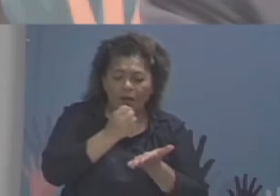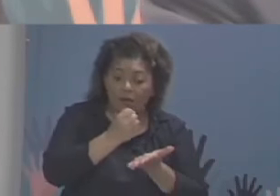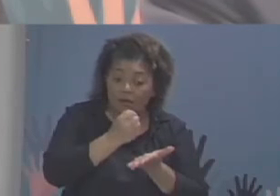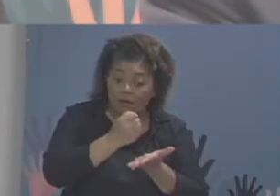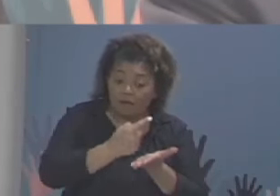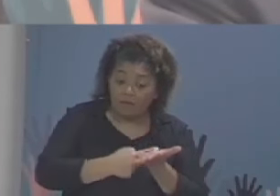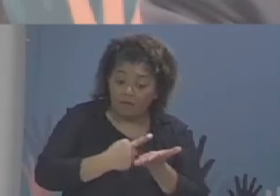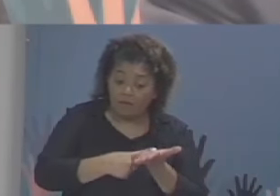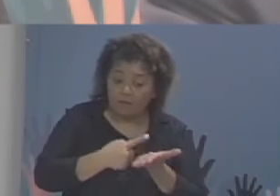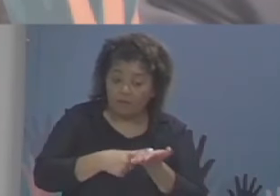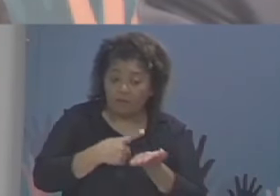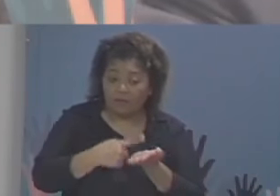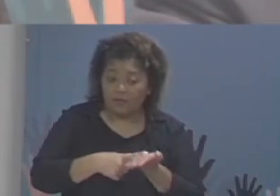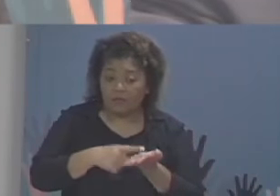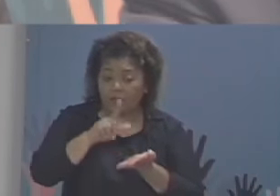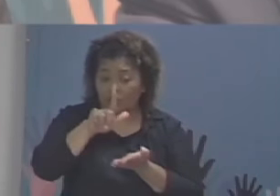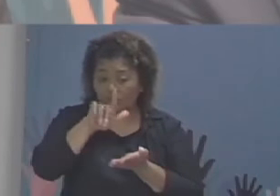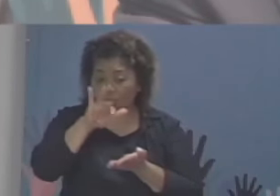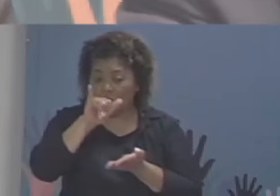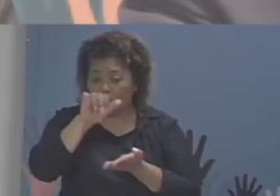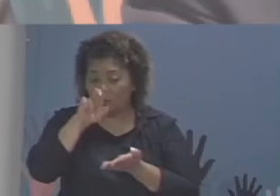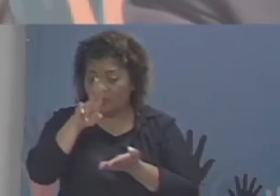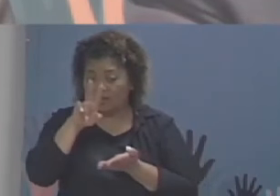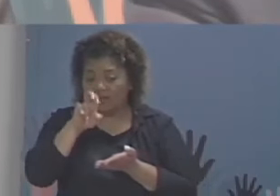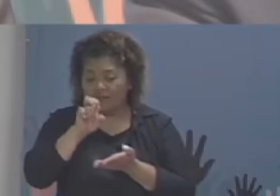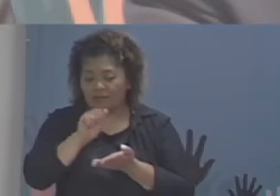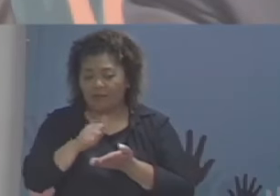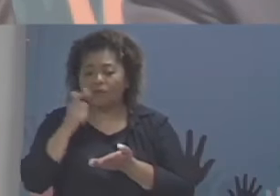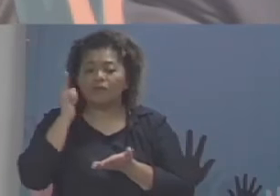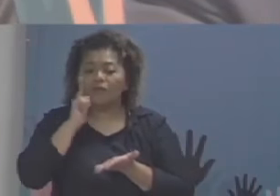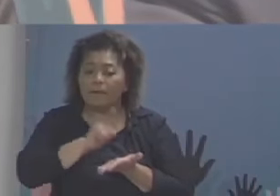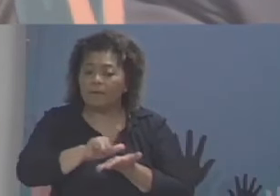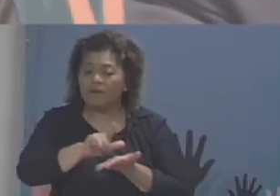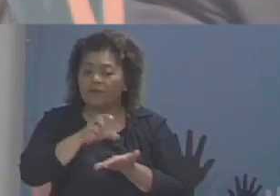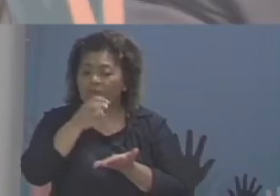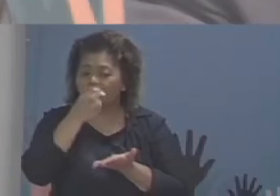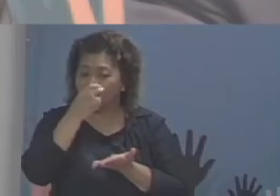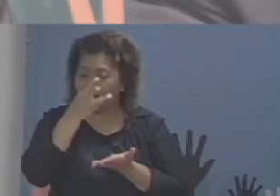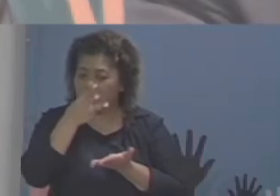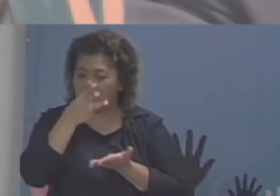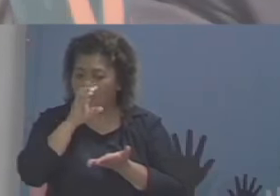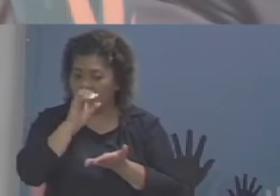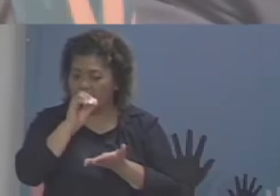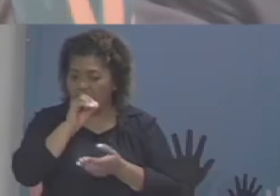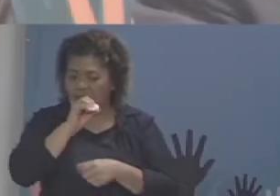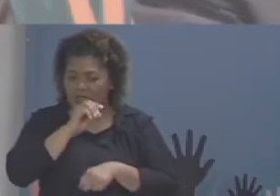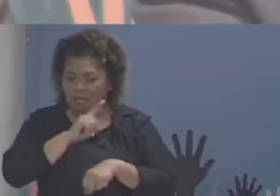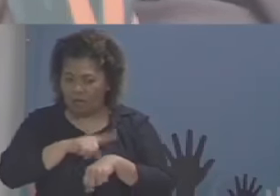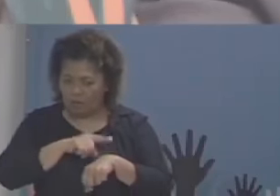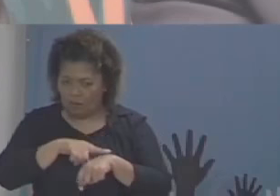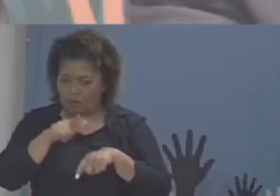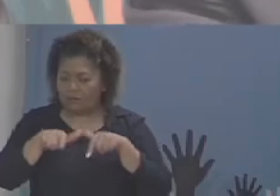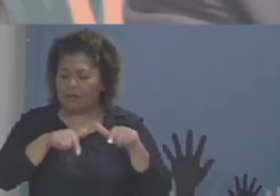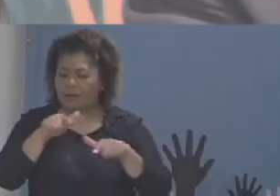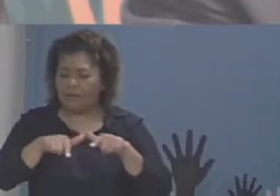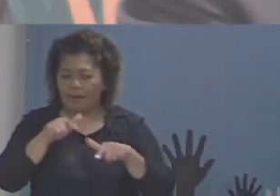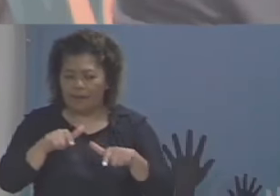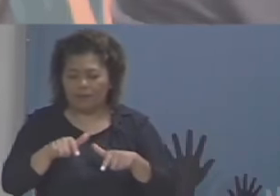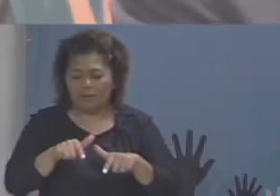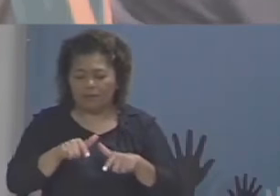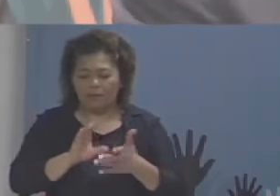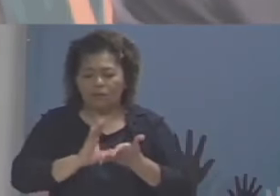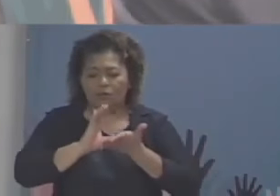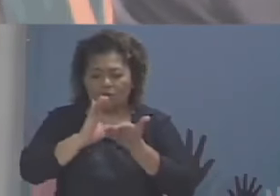aprovamos o PL 30 horas, Luiz. Não se esqueça disso. Vocês vão tentar, mas nós aprovamos. Nós, da atual gestão do Conselho Federal de